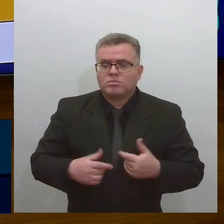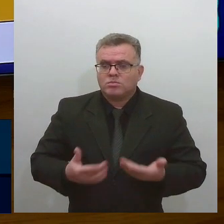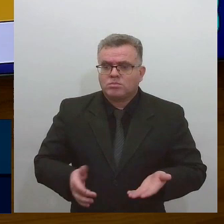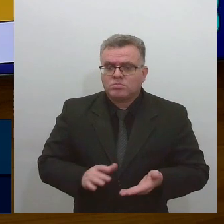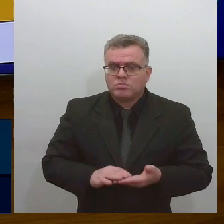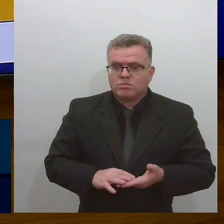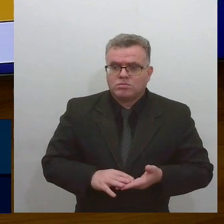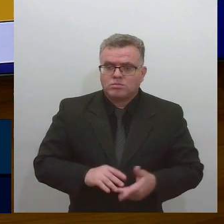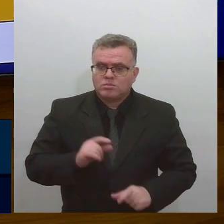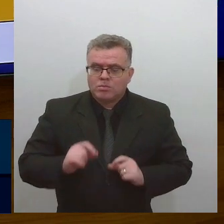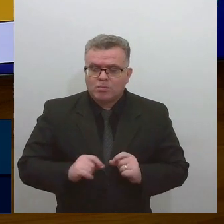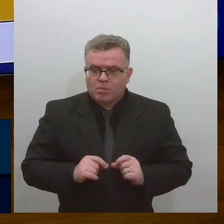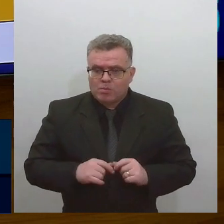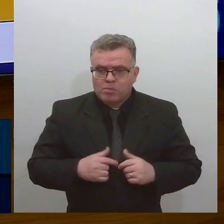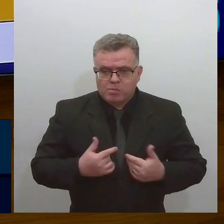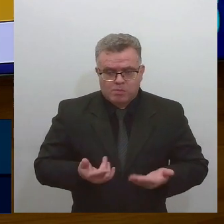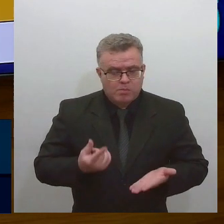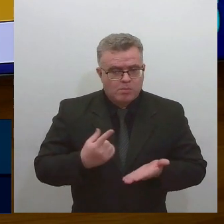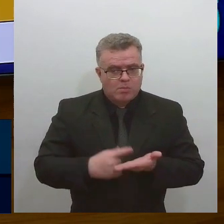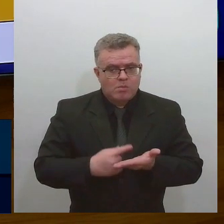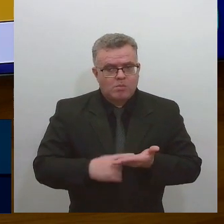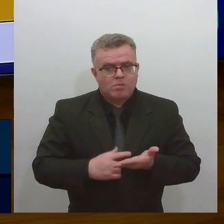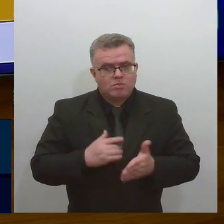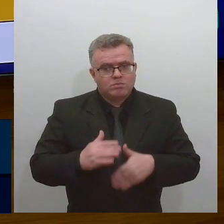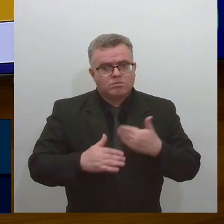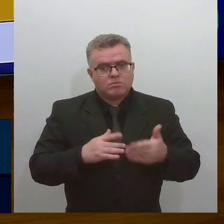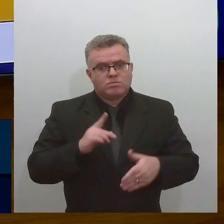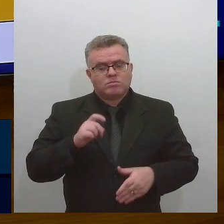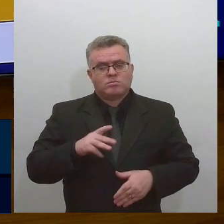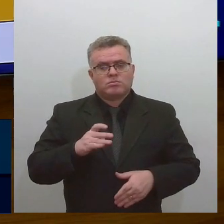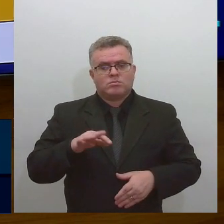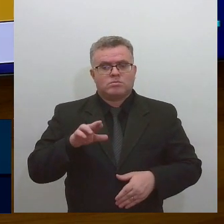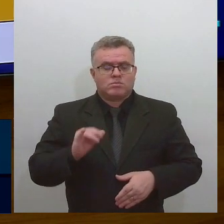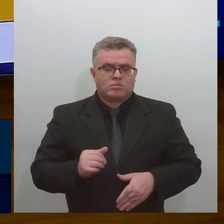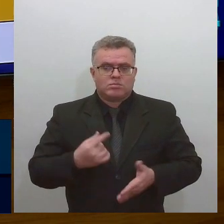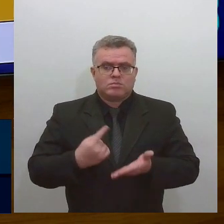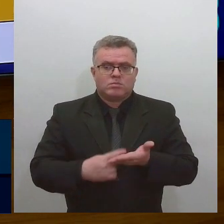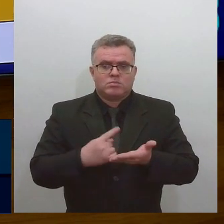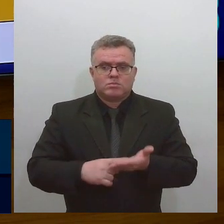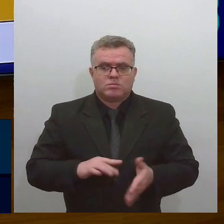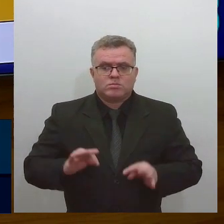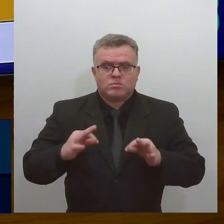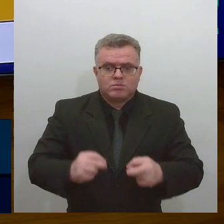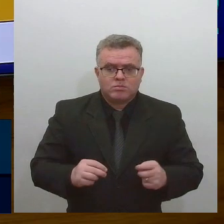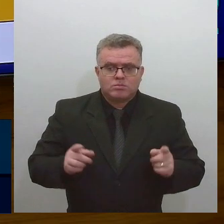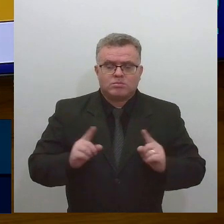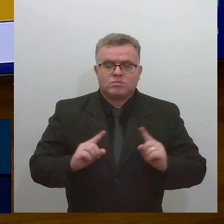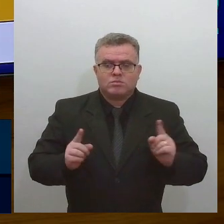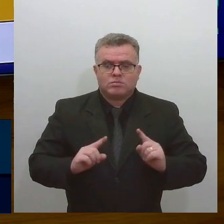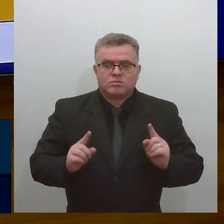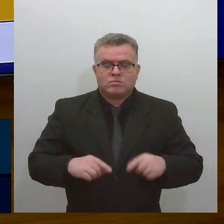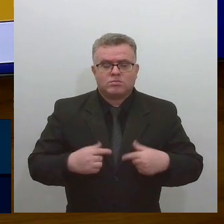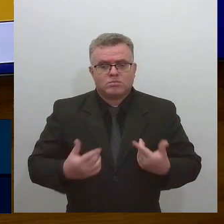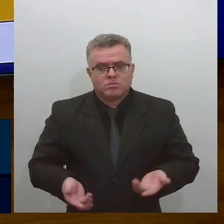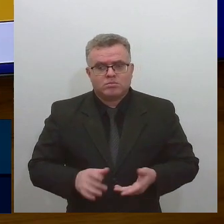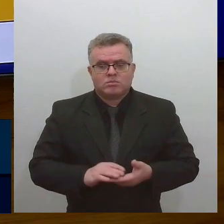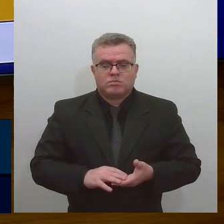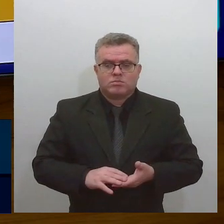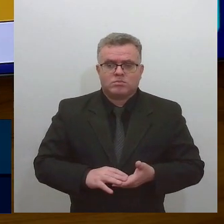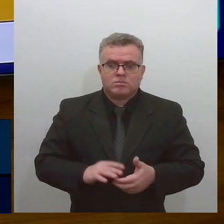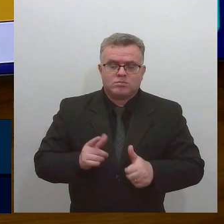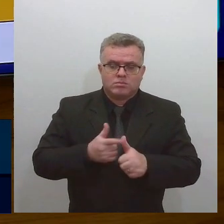denit o denit não vai licitar a rodovia toda de uma vez né Por exemplo a primeira etapa vai ser um novo acesso